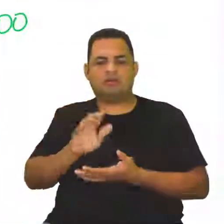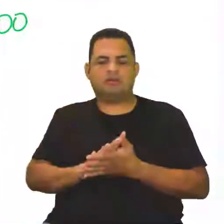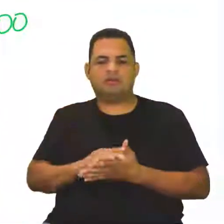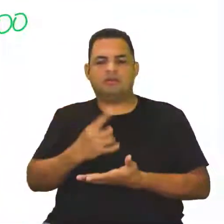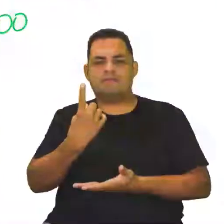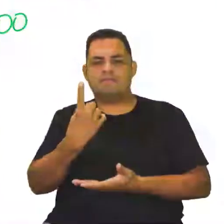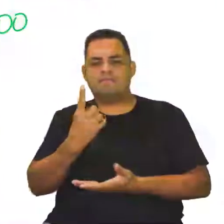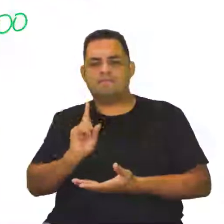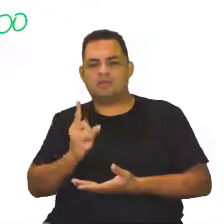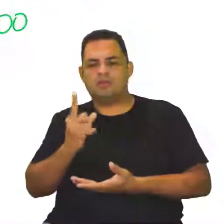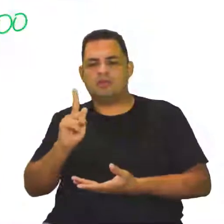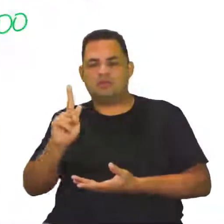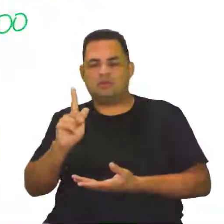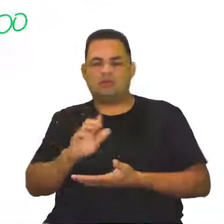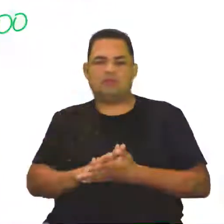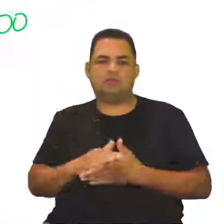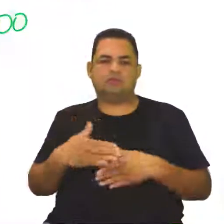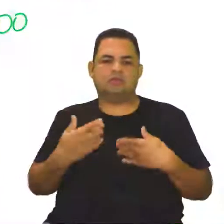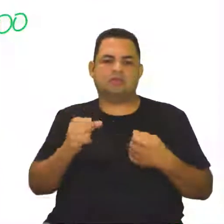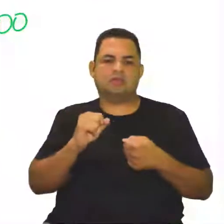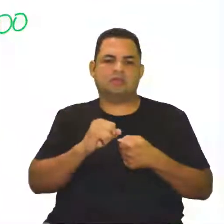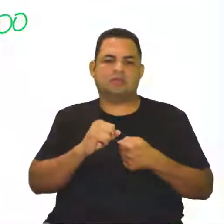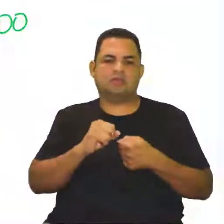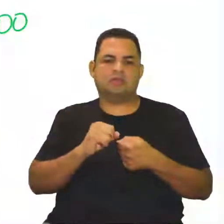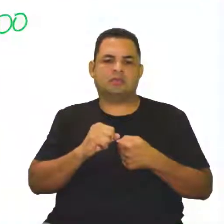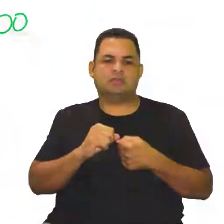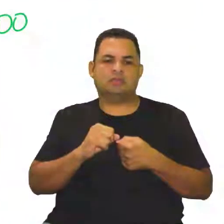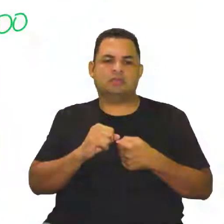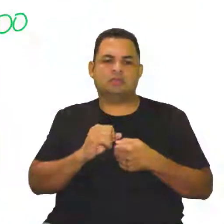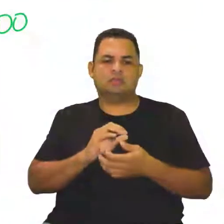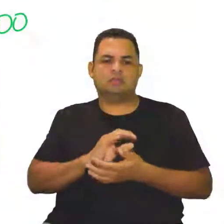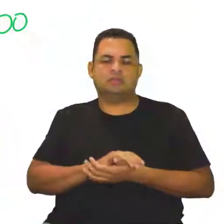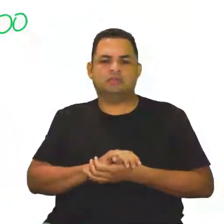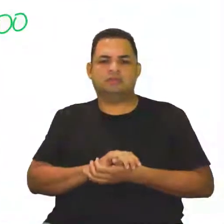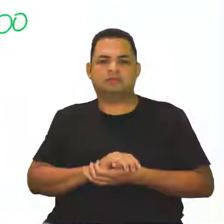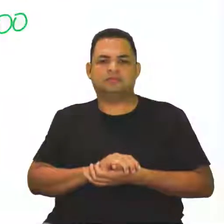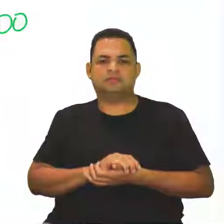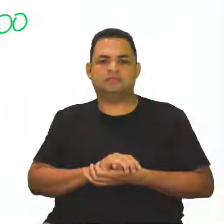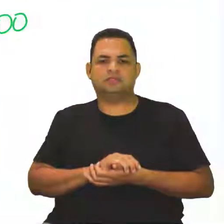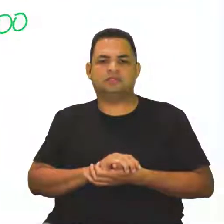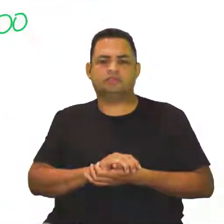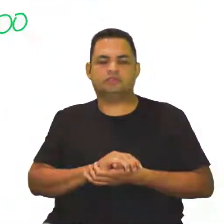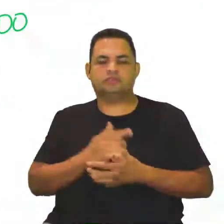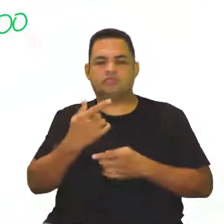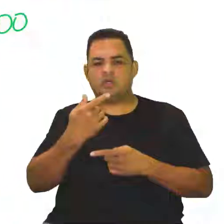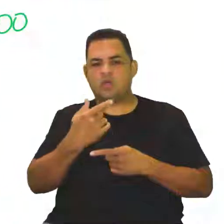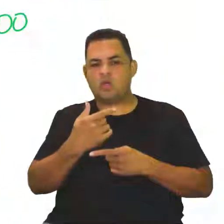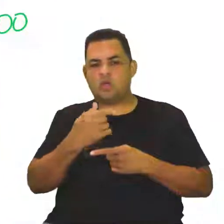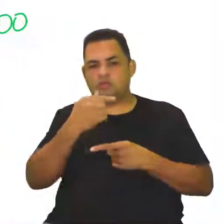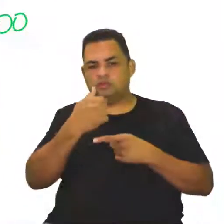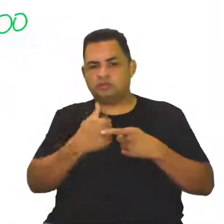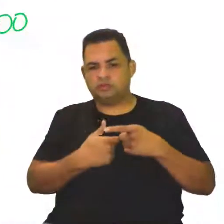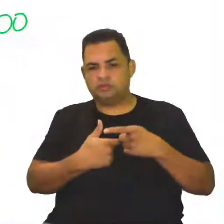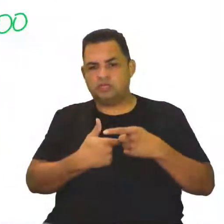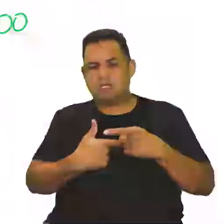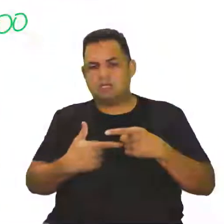caso aqui, o que eu faço? Se eu dividir esse cara aqui por 1000, eu vou achar